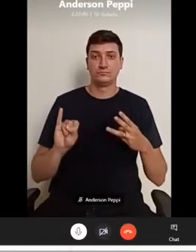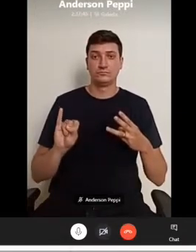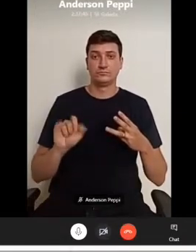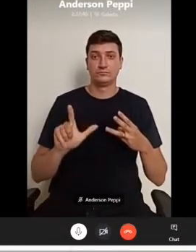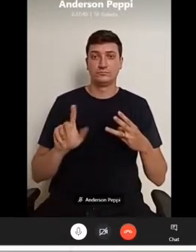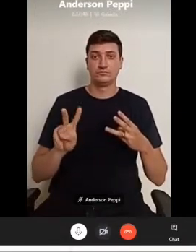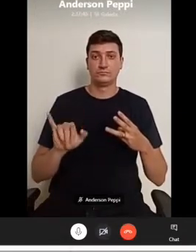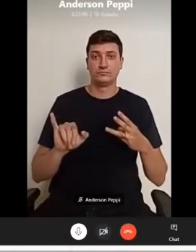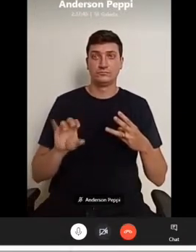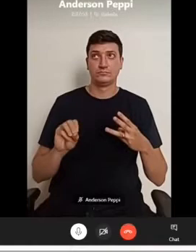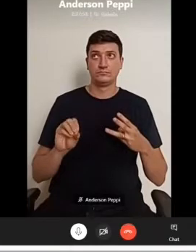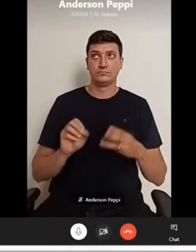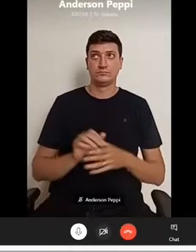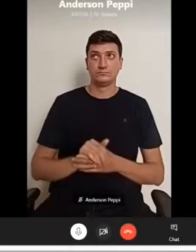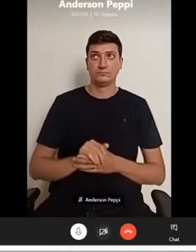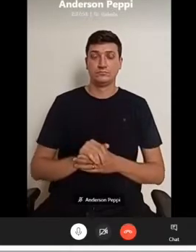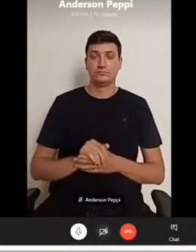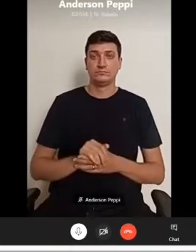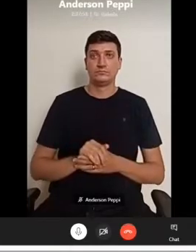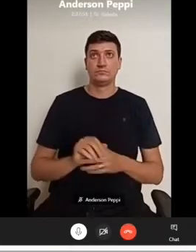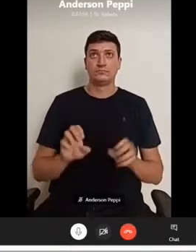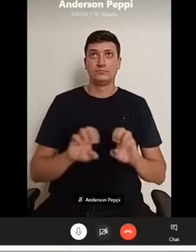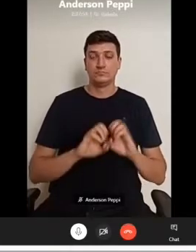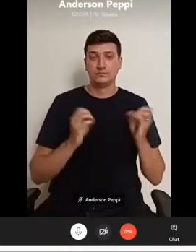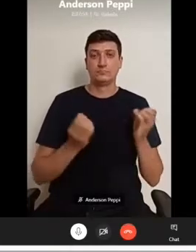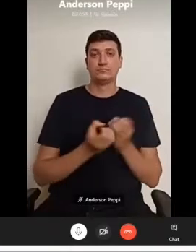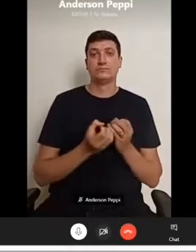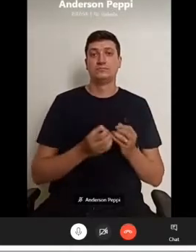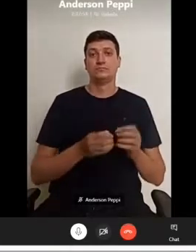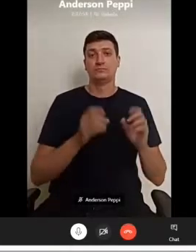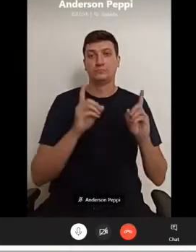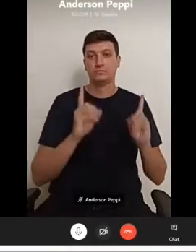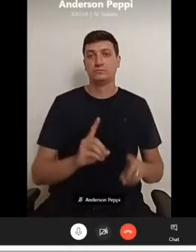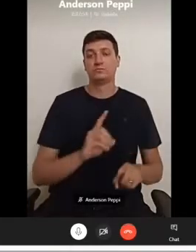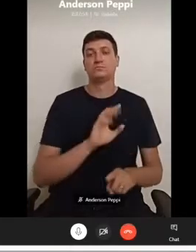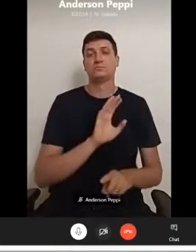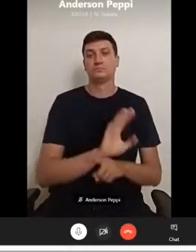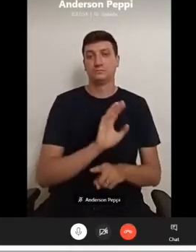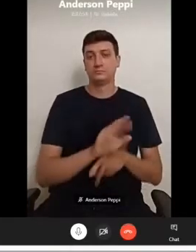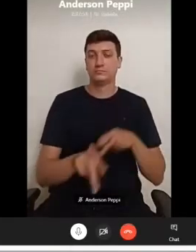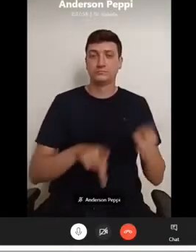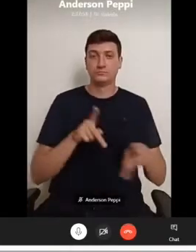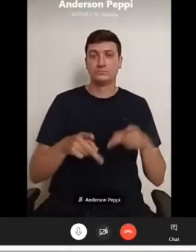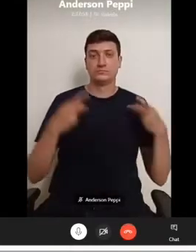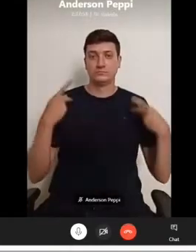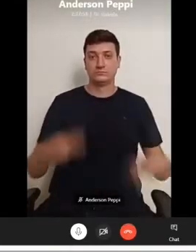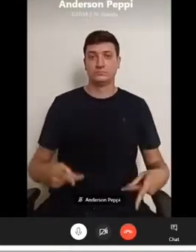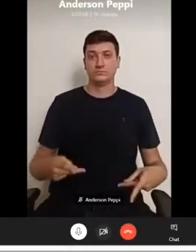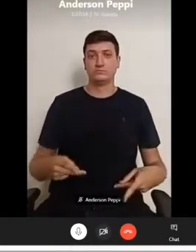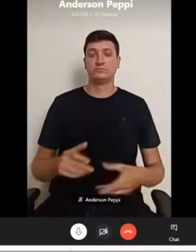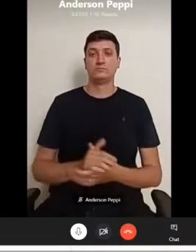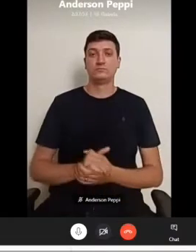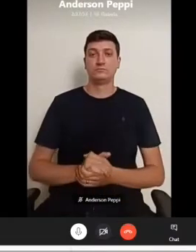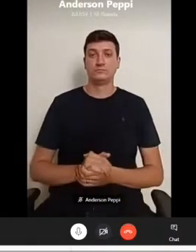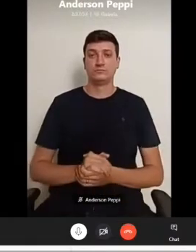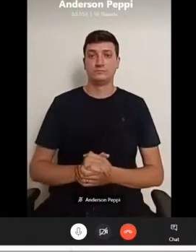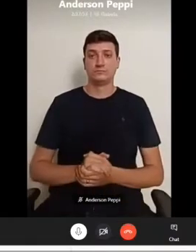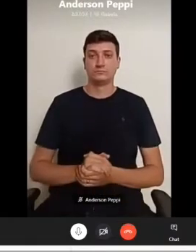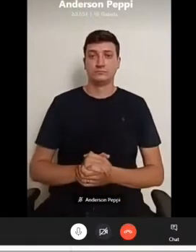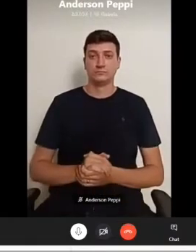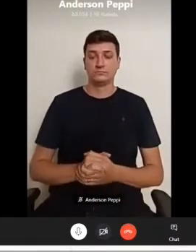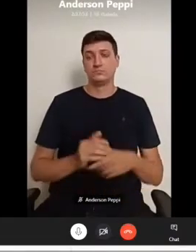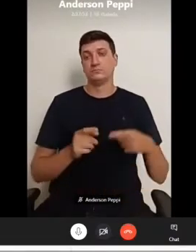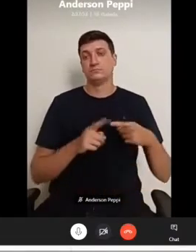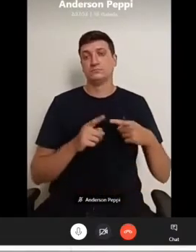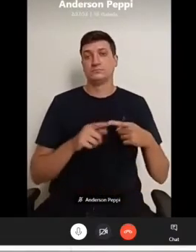Comissão Defesa do Cidadão e dos Direitos Humanos, vereador Abelardo Vanderlei da